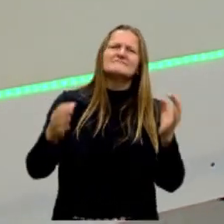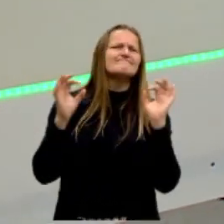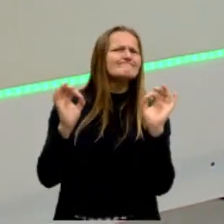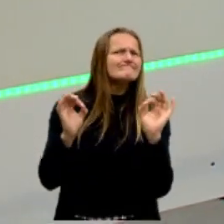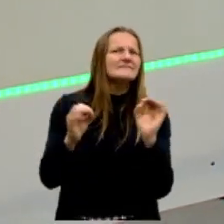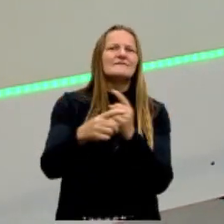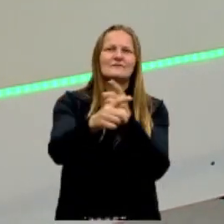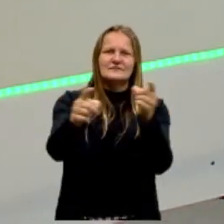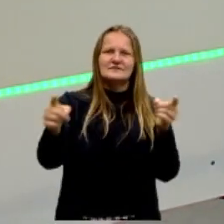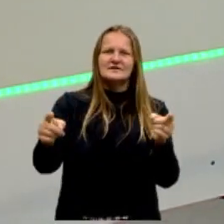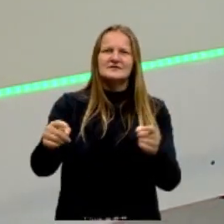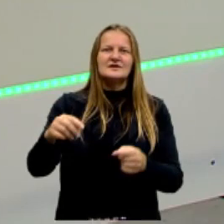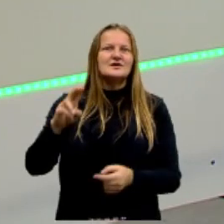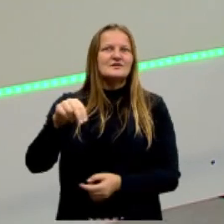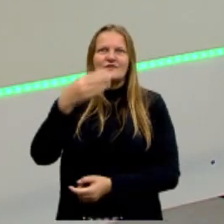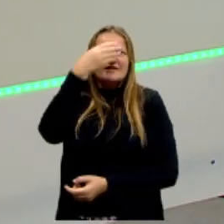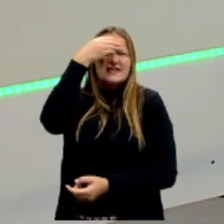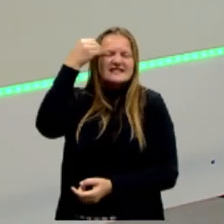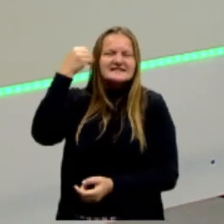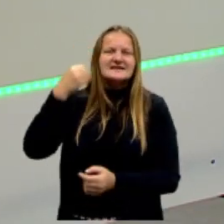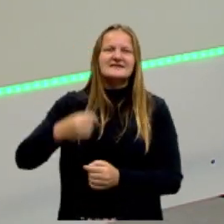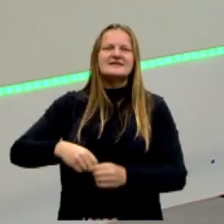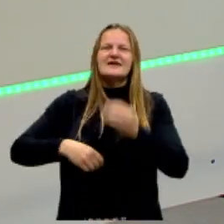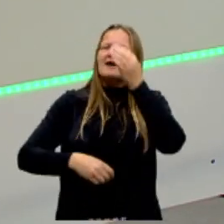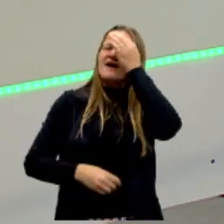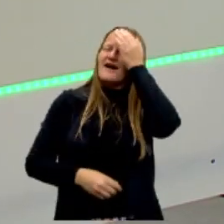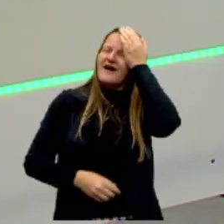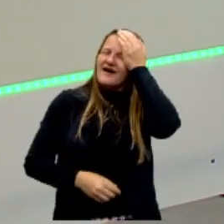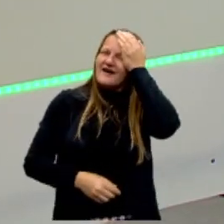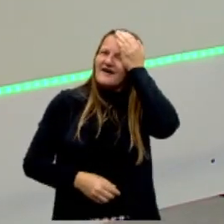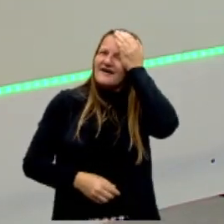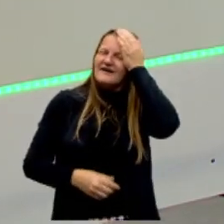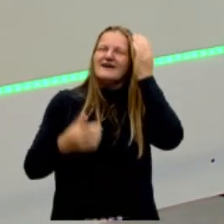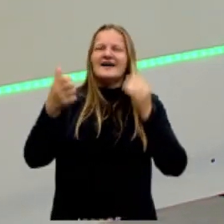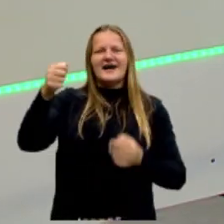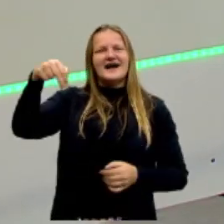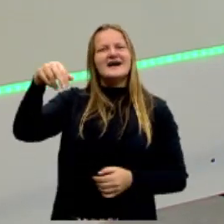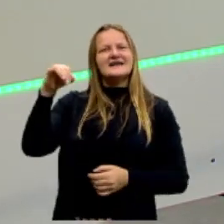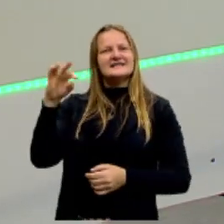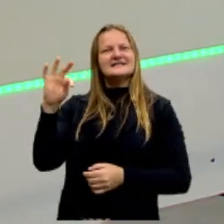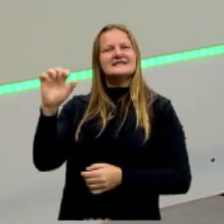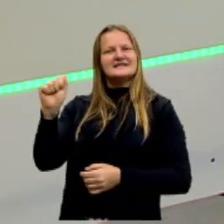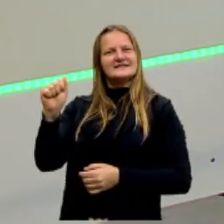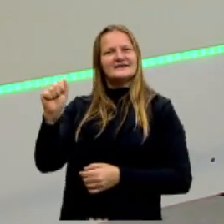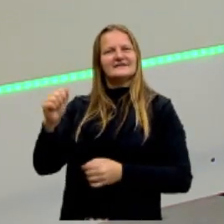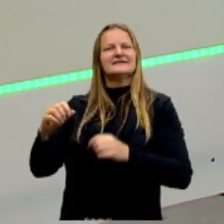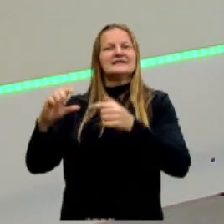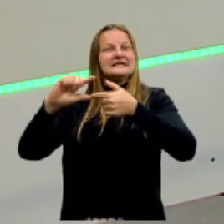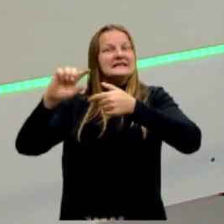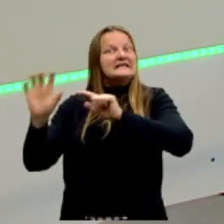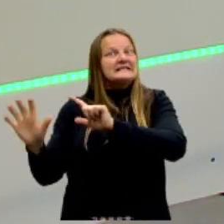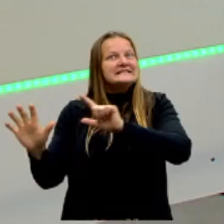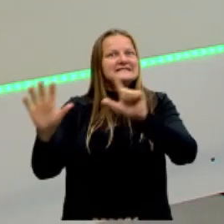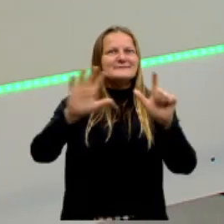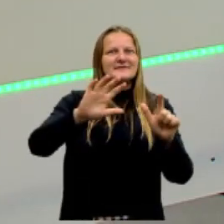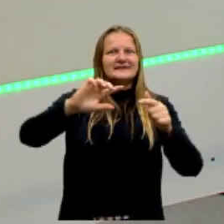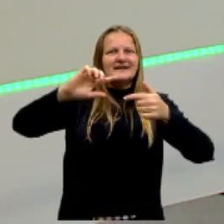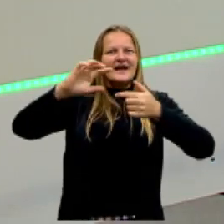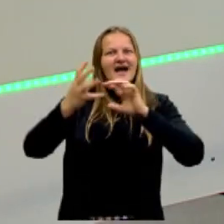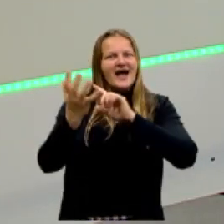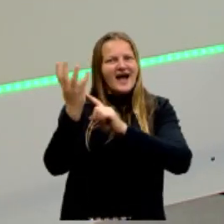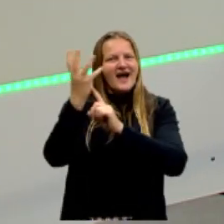certeza que você jamais esquecerá Anita Malfatti e a semana da arte moderna